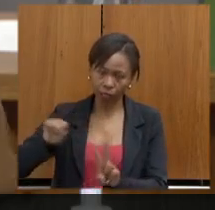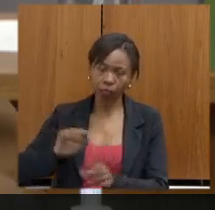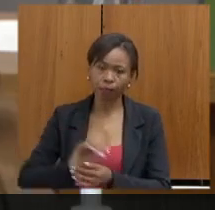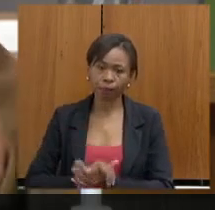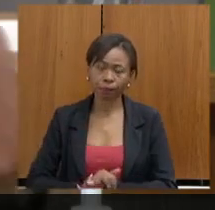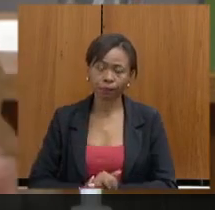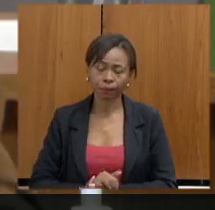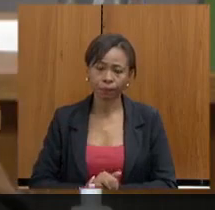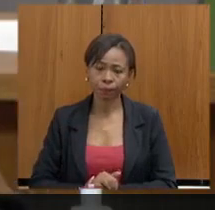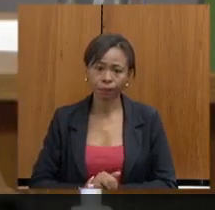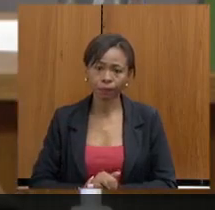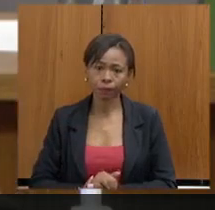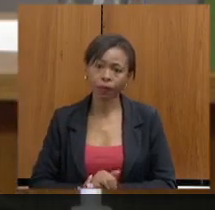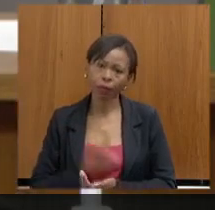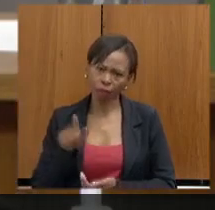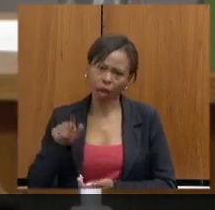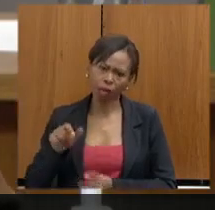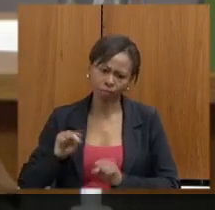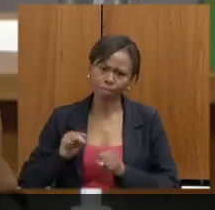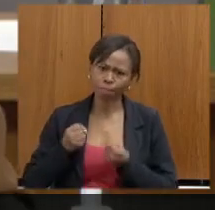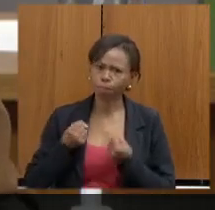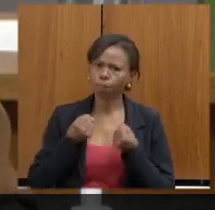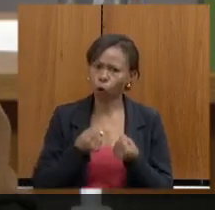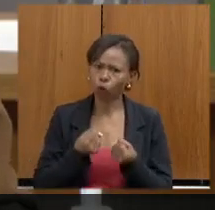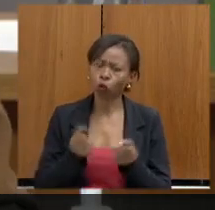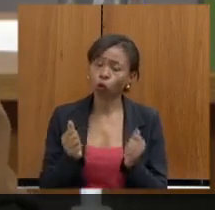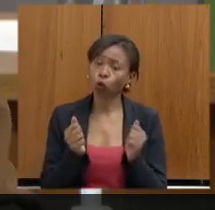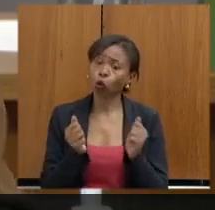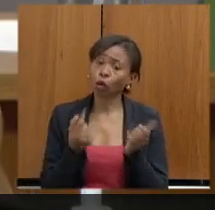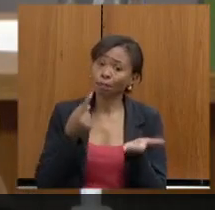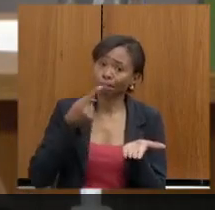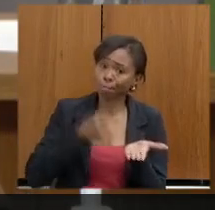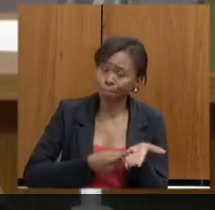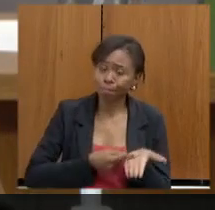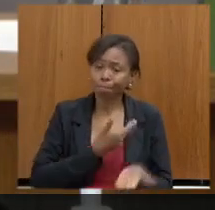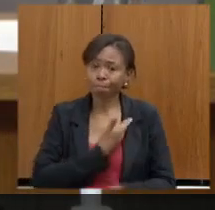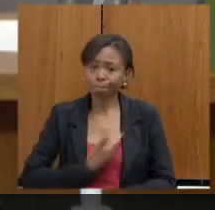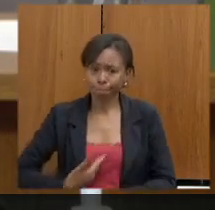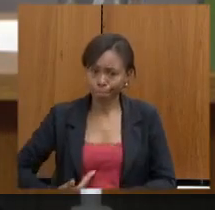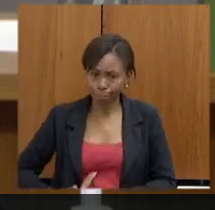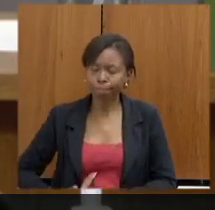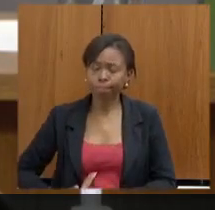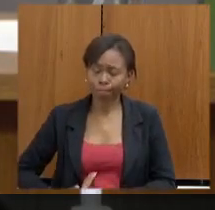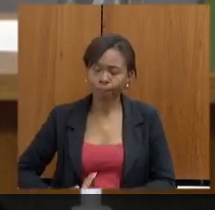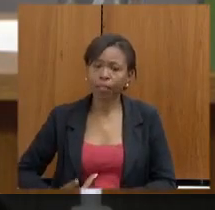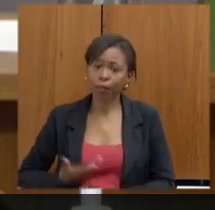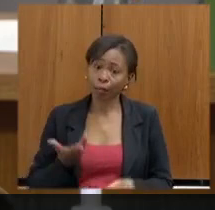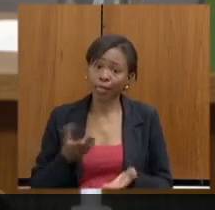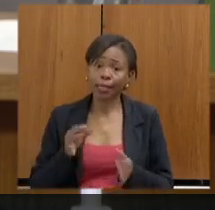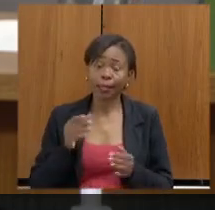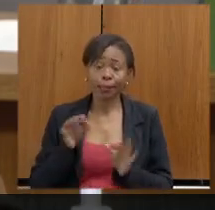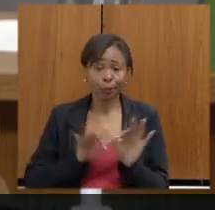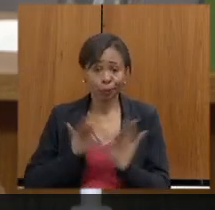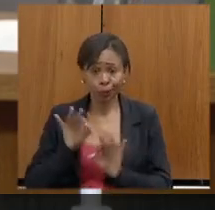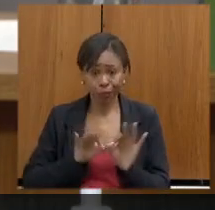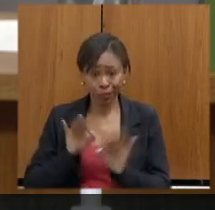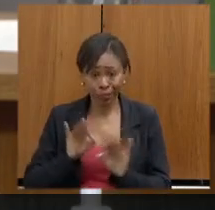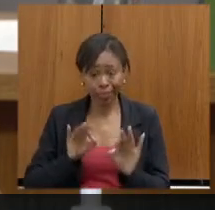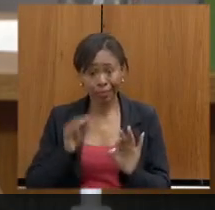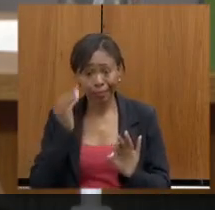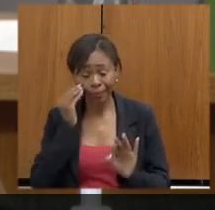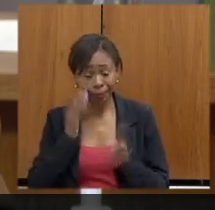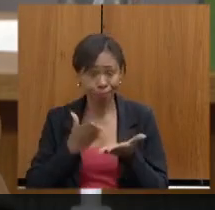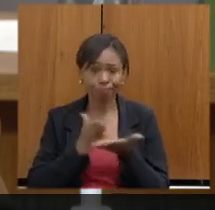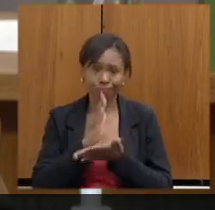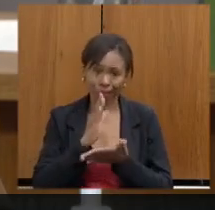que foi todo um esforço né que a gente tem que fazer junto ao governo aí para poder o nosso projeto passar neve lá dentro do Governo foi um esforço